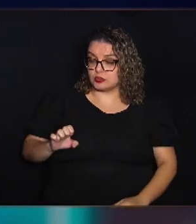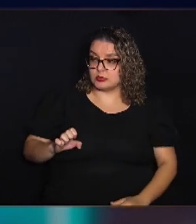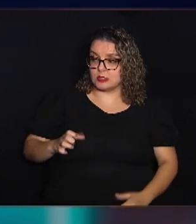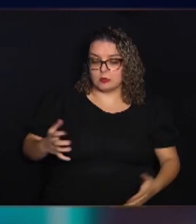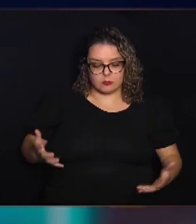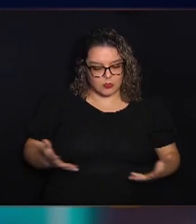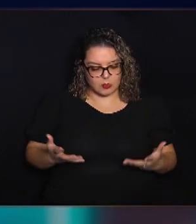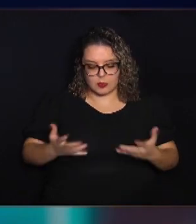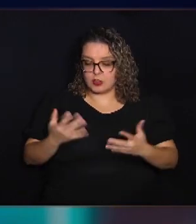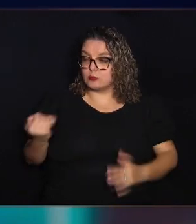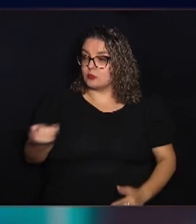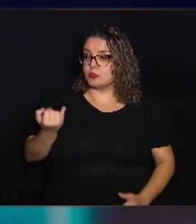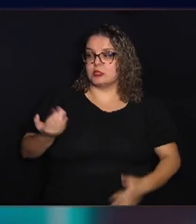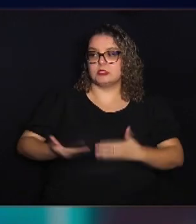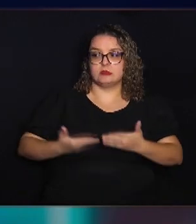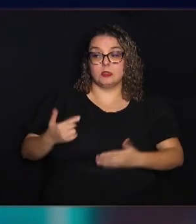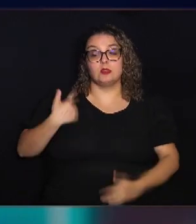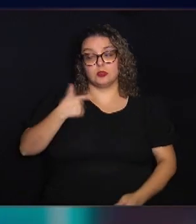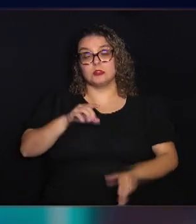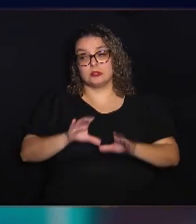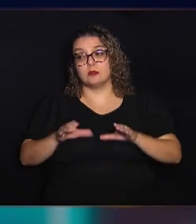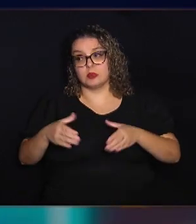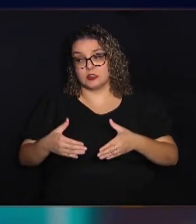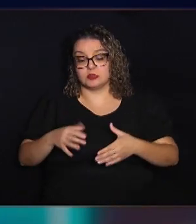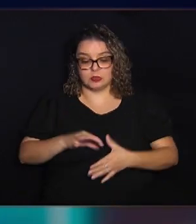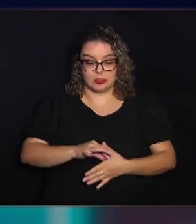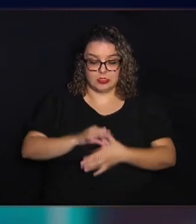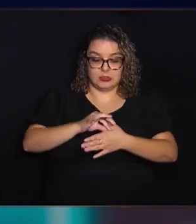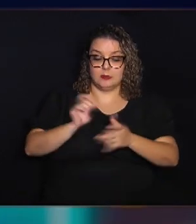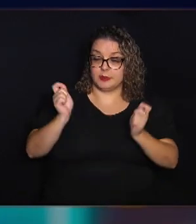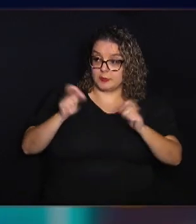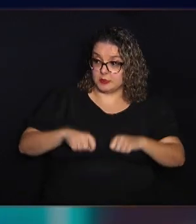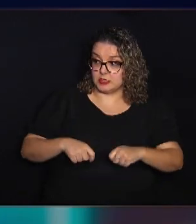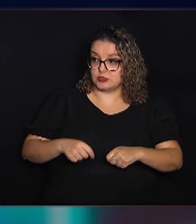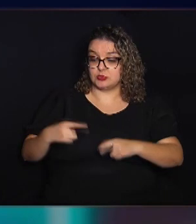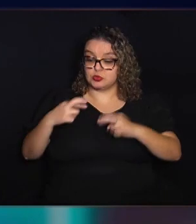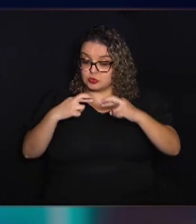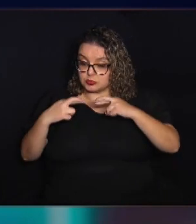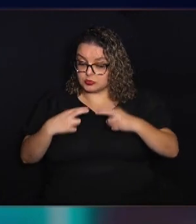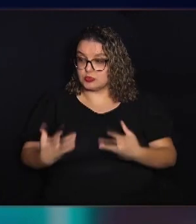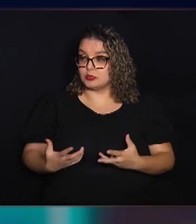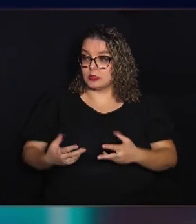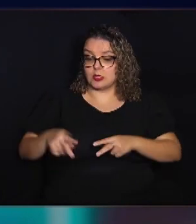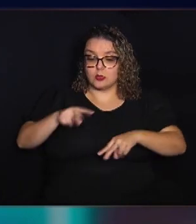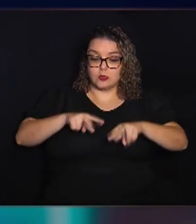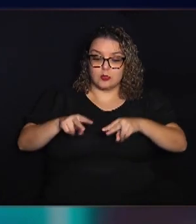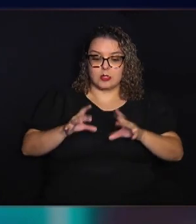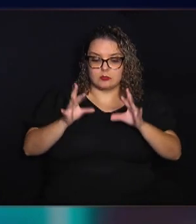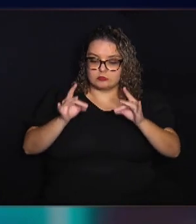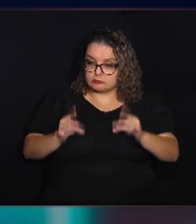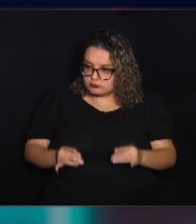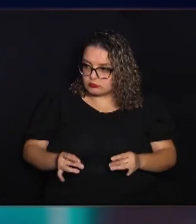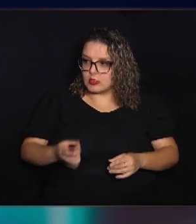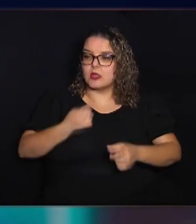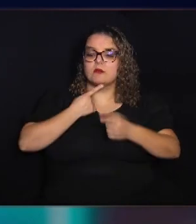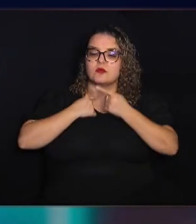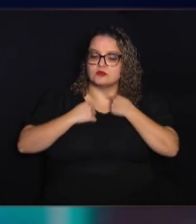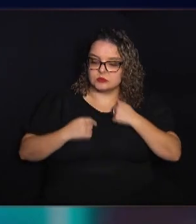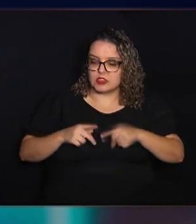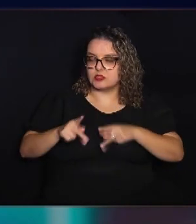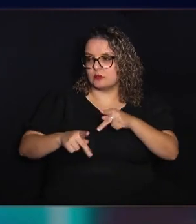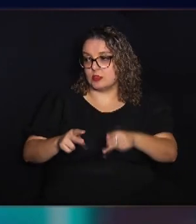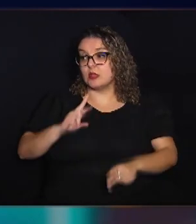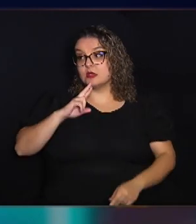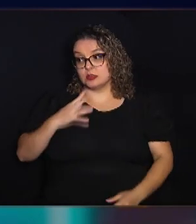inestimáveis serviços à nossa comunidade. Sua liderança, capacidade investigativa e olhar atento às necessidades da população resultaram